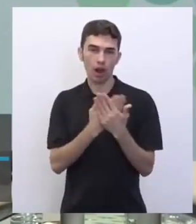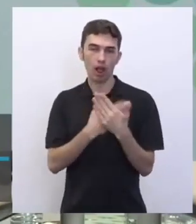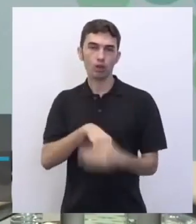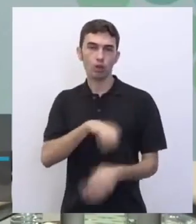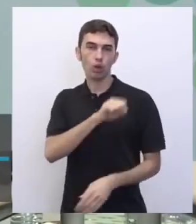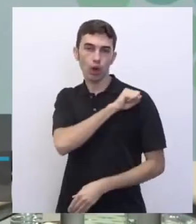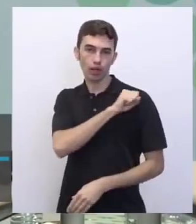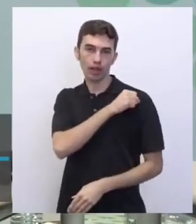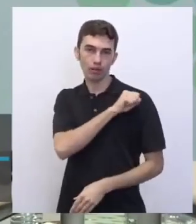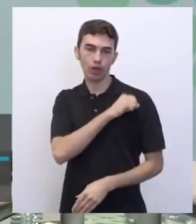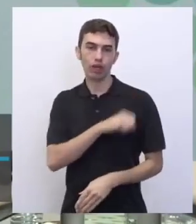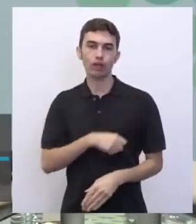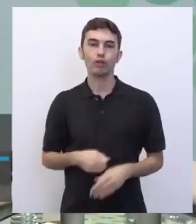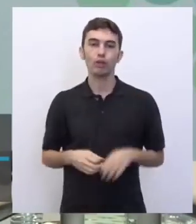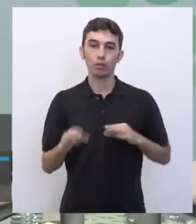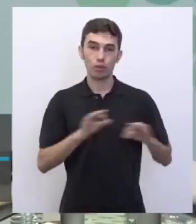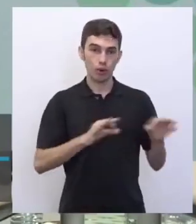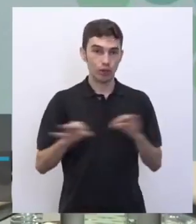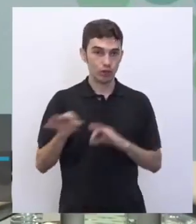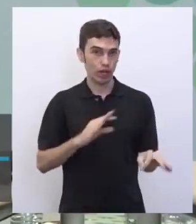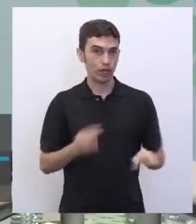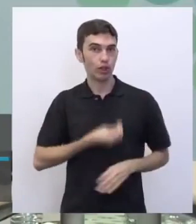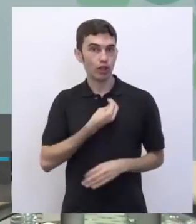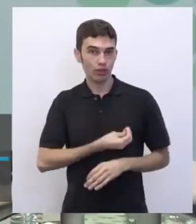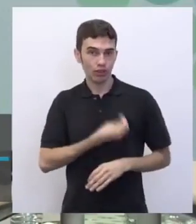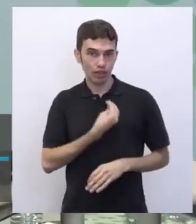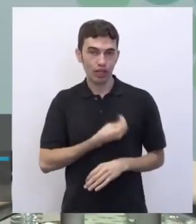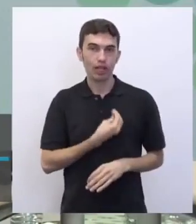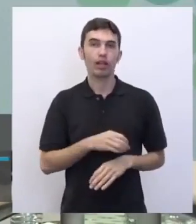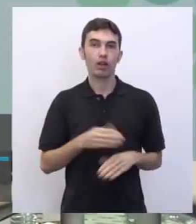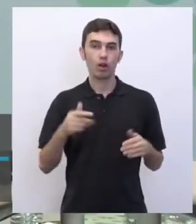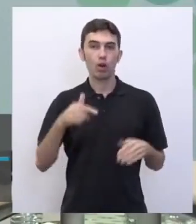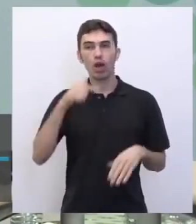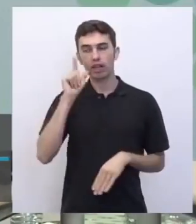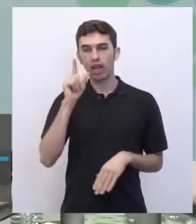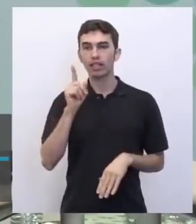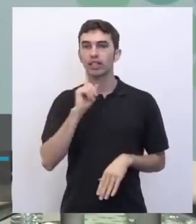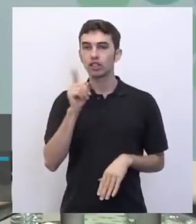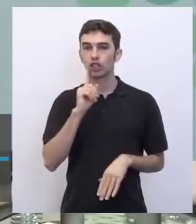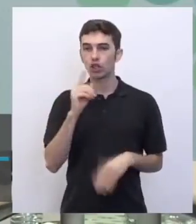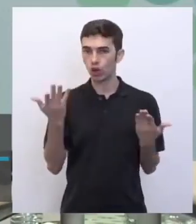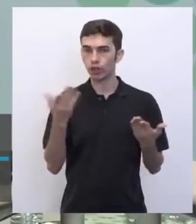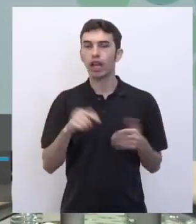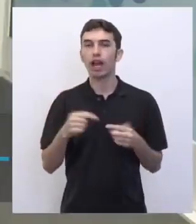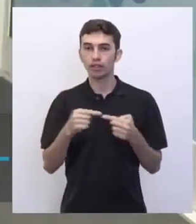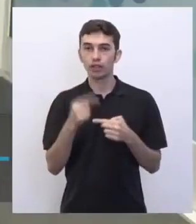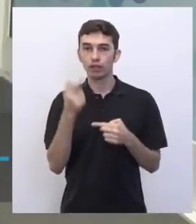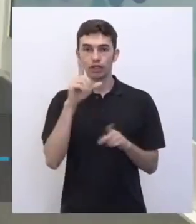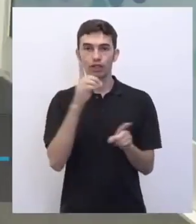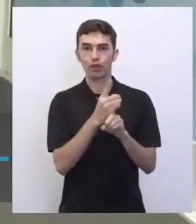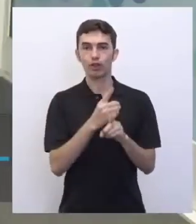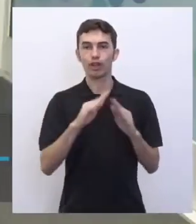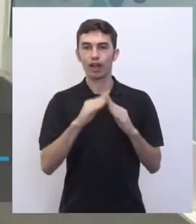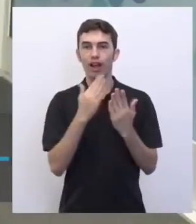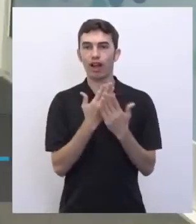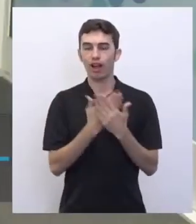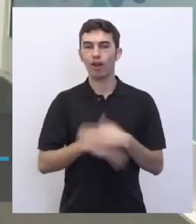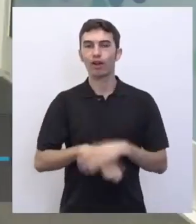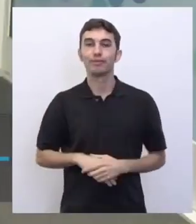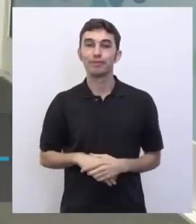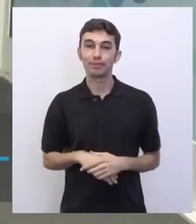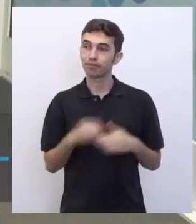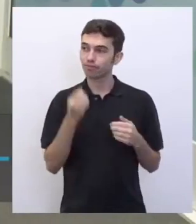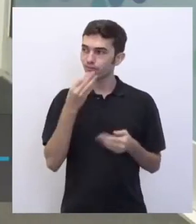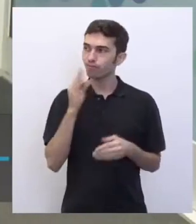na pastinha, na playlist Projeto de Vida, com a data de ontem, você consegue encontrar essa aula. Ótimo, muito legal. Então, mais